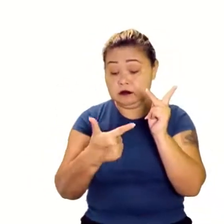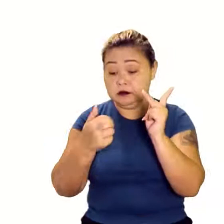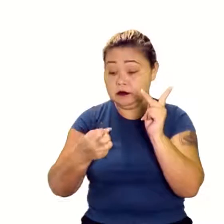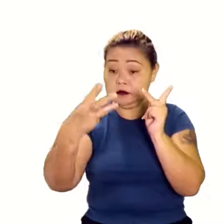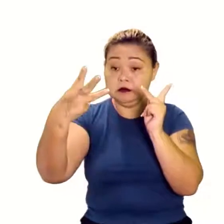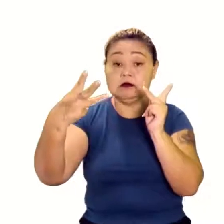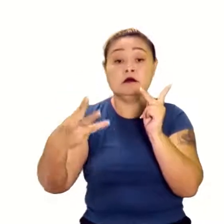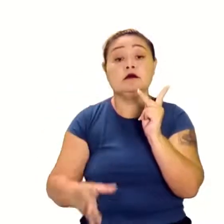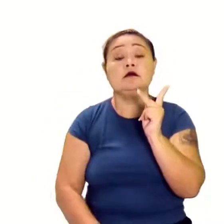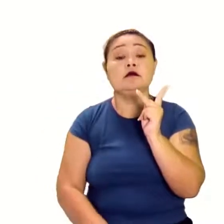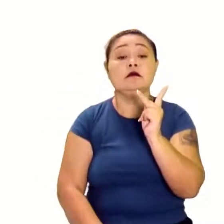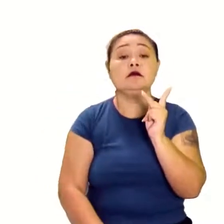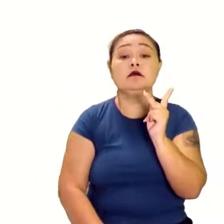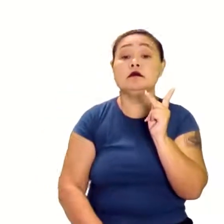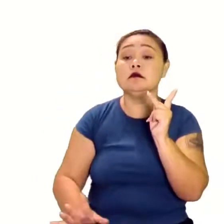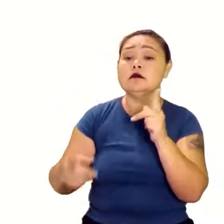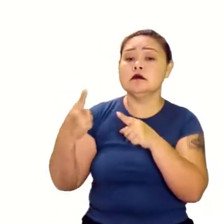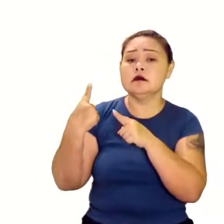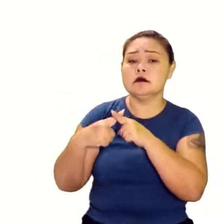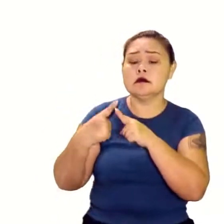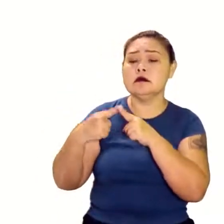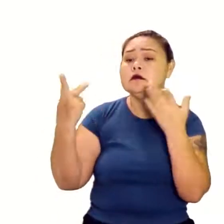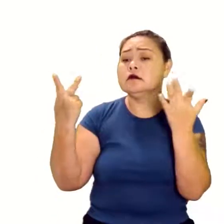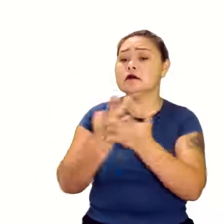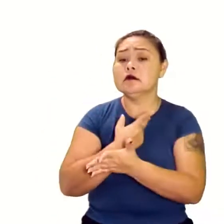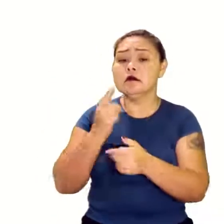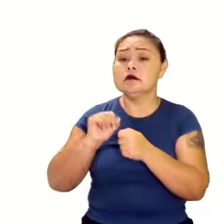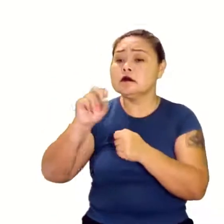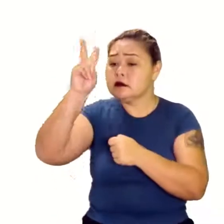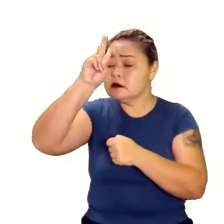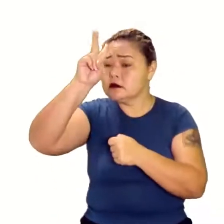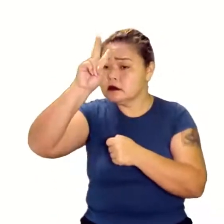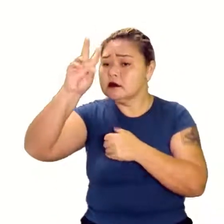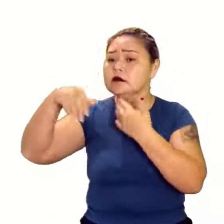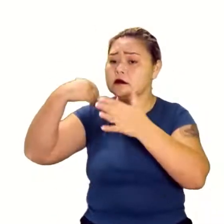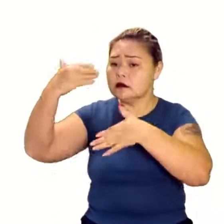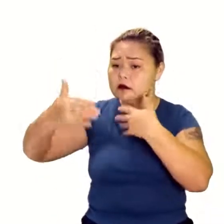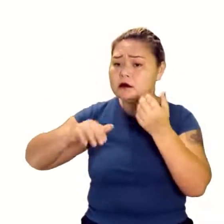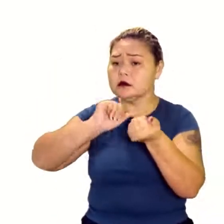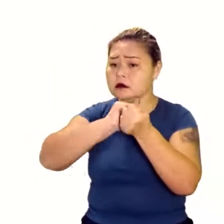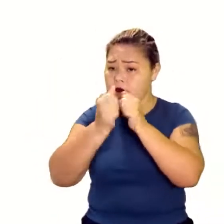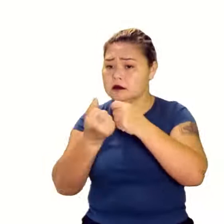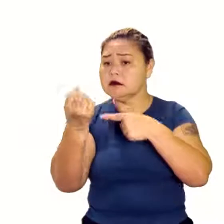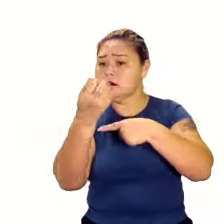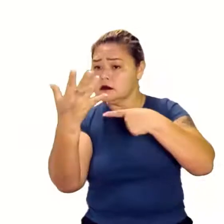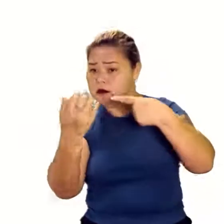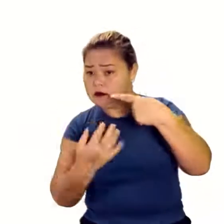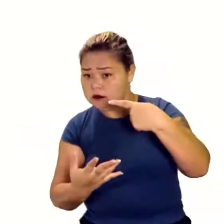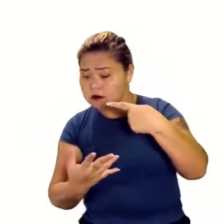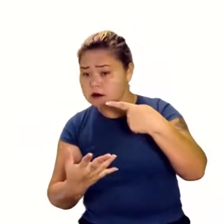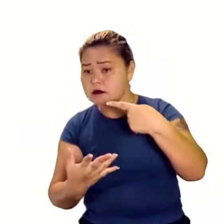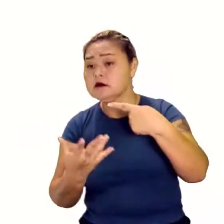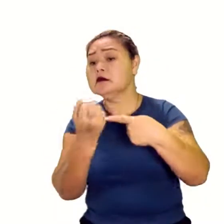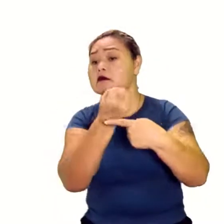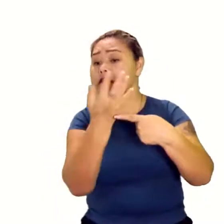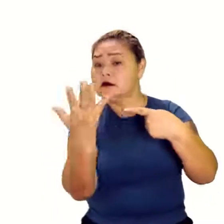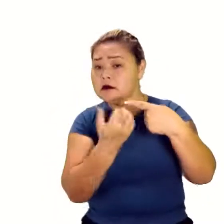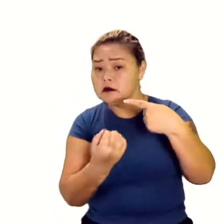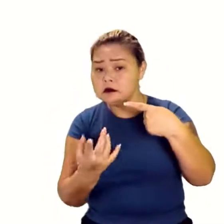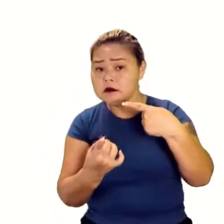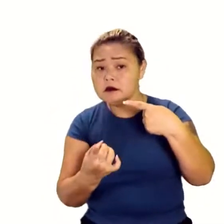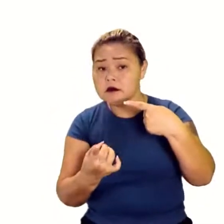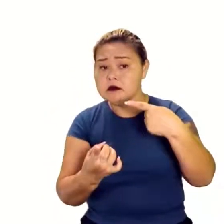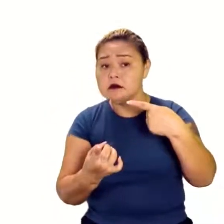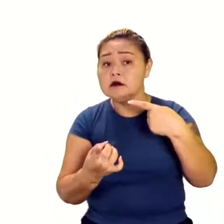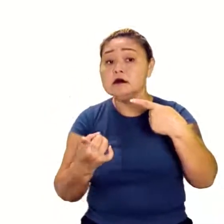12 ao Cubo. E por que isso acontece? Porque lembra daquele processo que a gente pode transformar em fração? Quando você tem uma fração aqui,